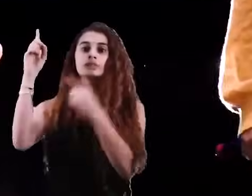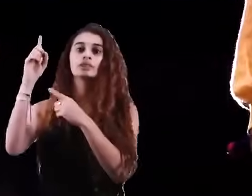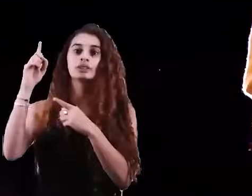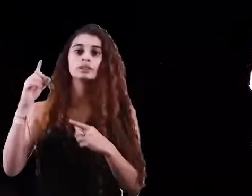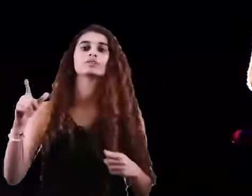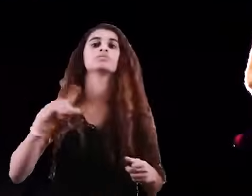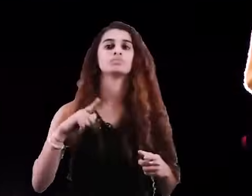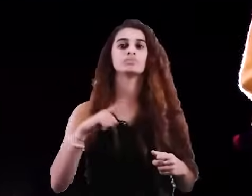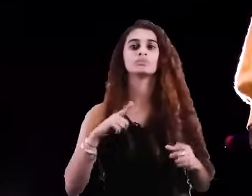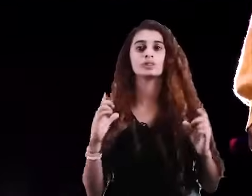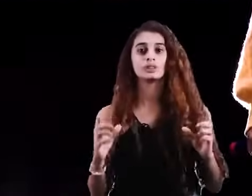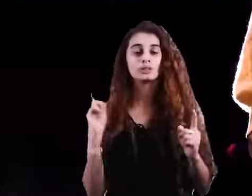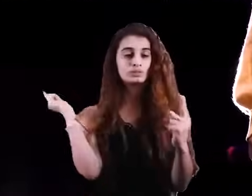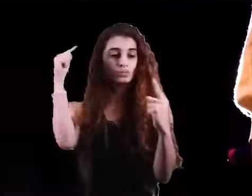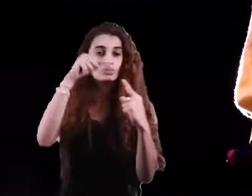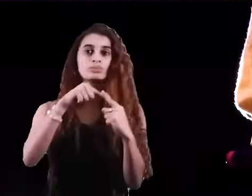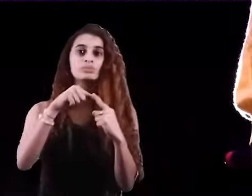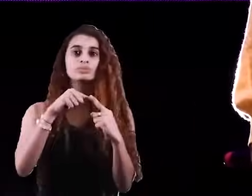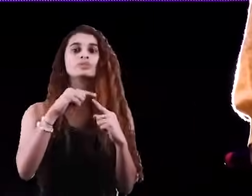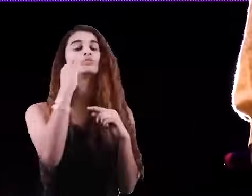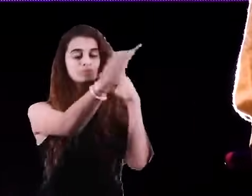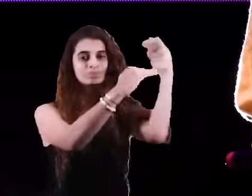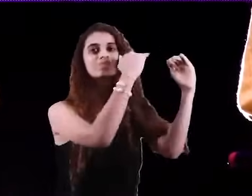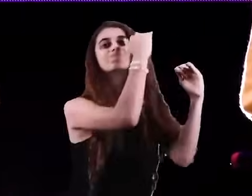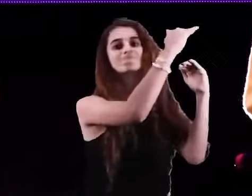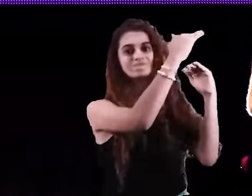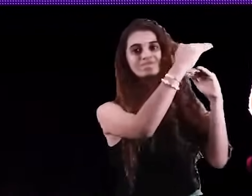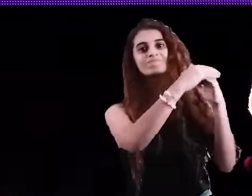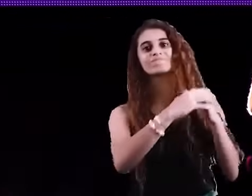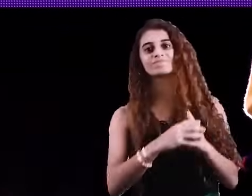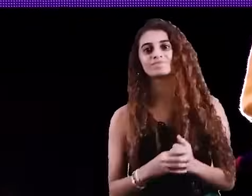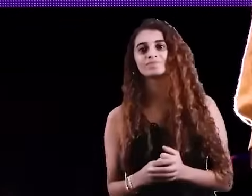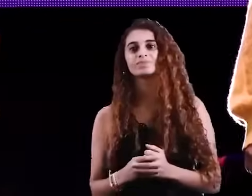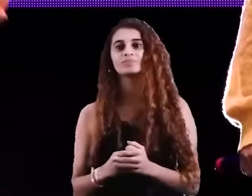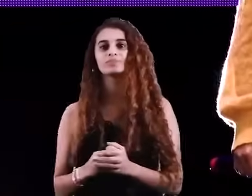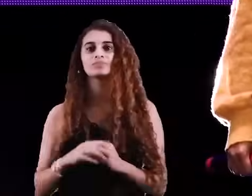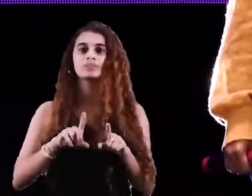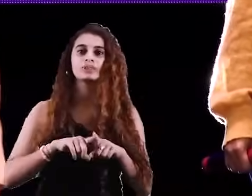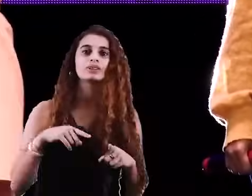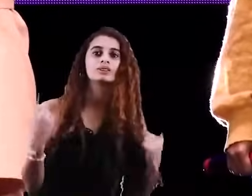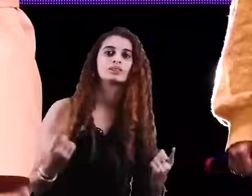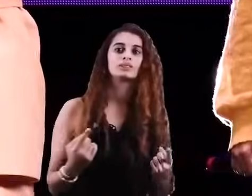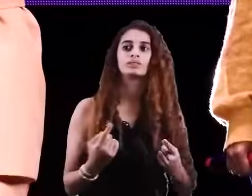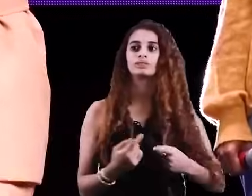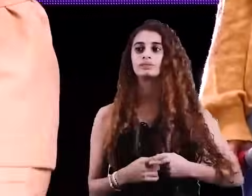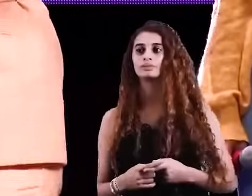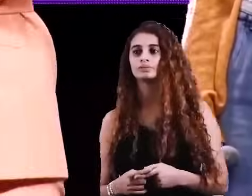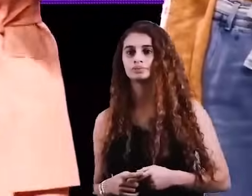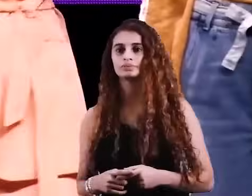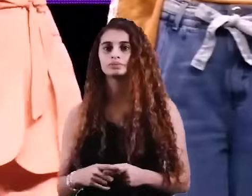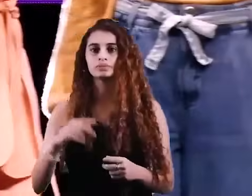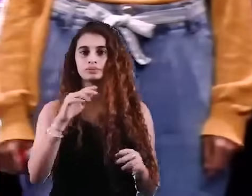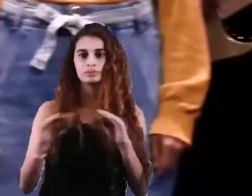de Deus para você era ser a conselheira para mulheres de Nabais. Porque talvez você